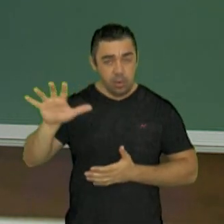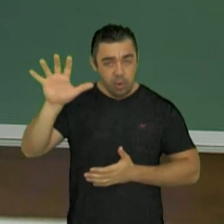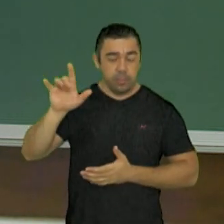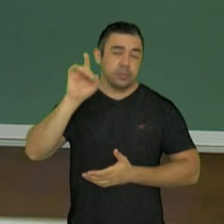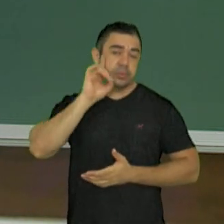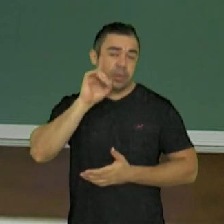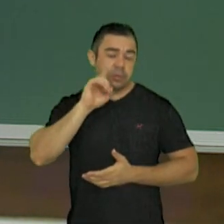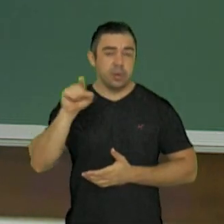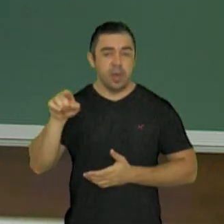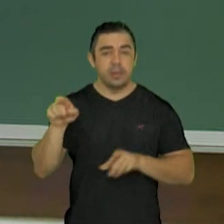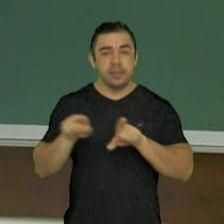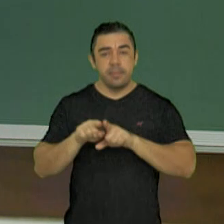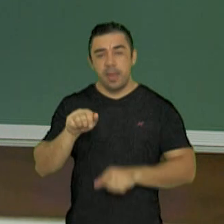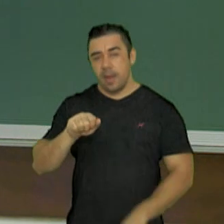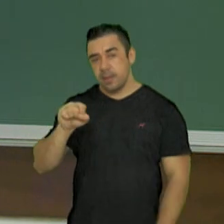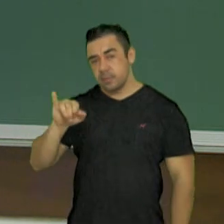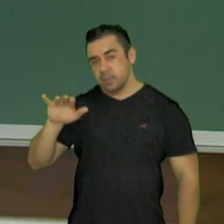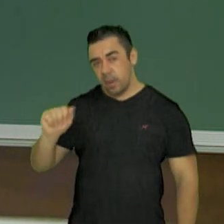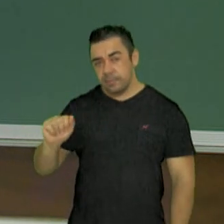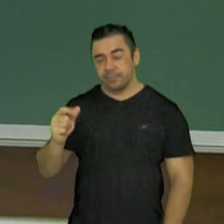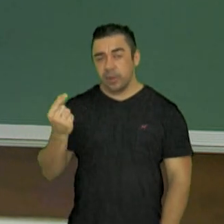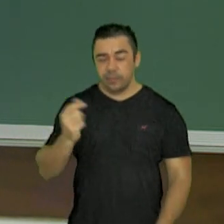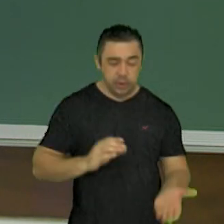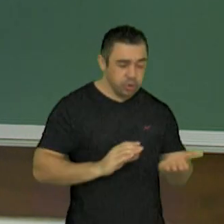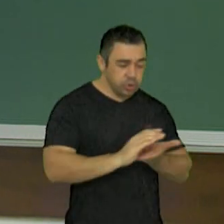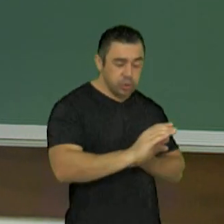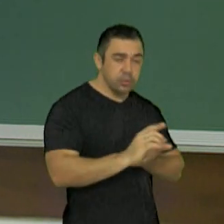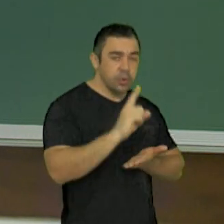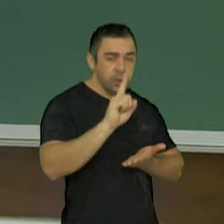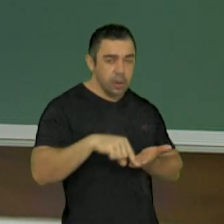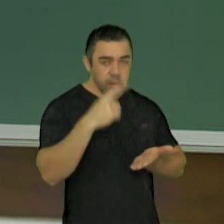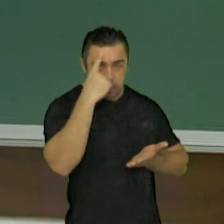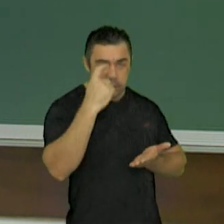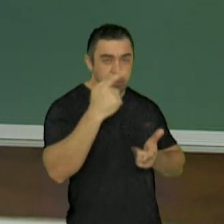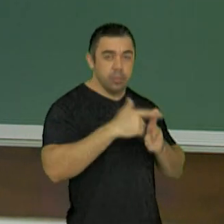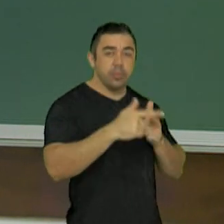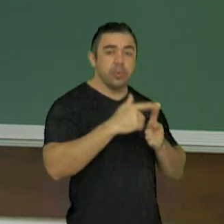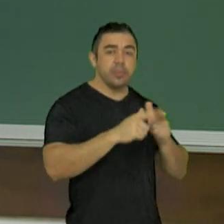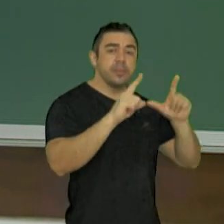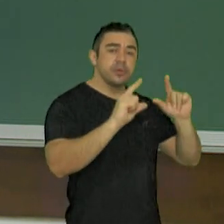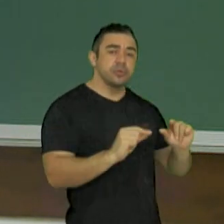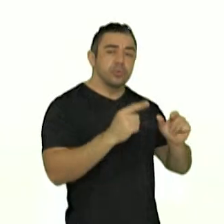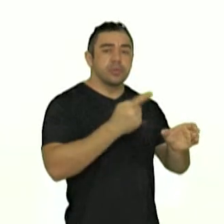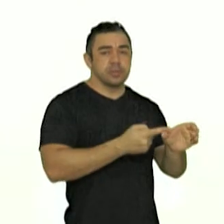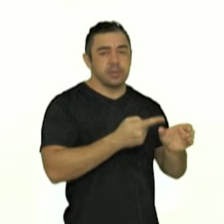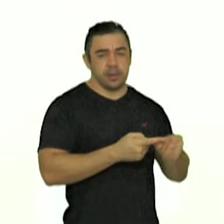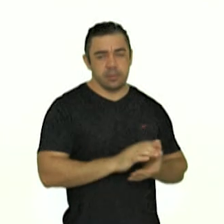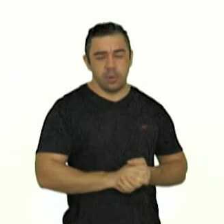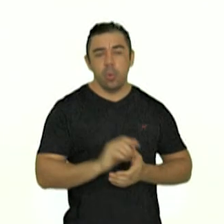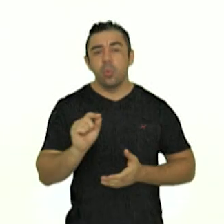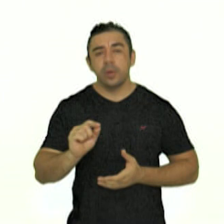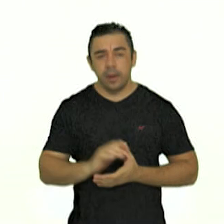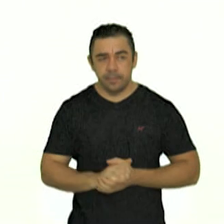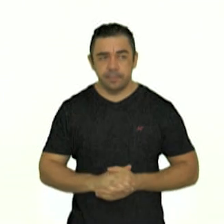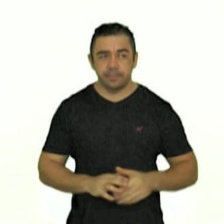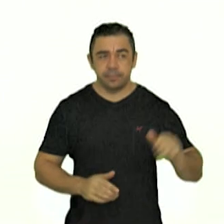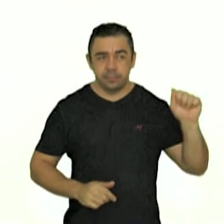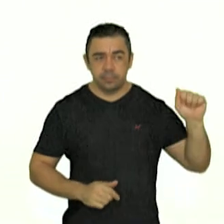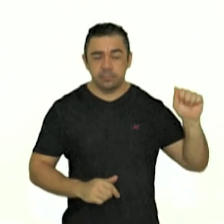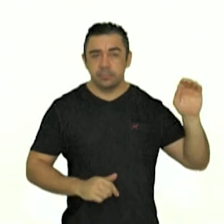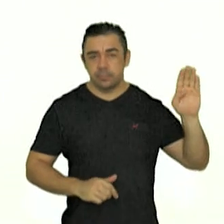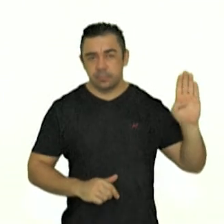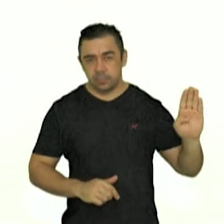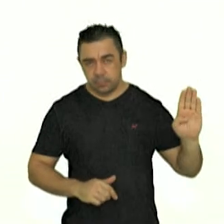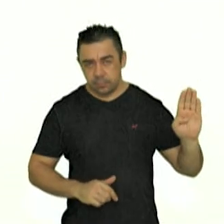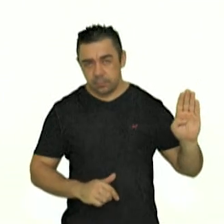o continente asiático vem investindo em uma solução para seus problemas urbanos, que são as cidades independentes, letra